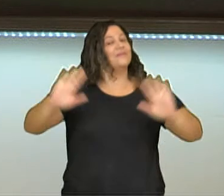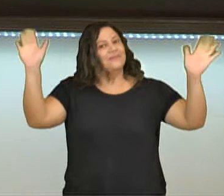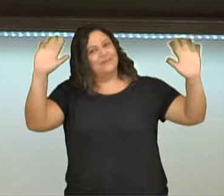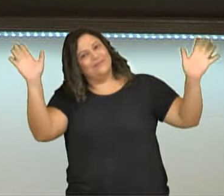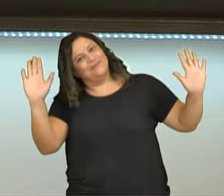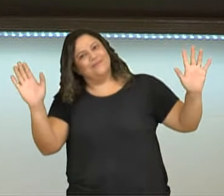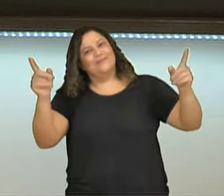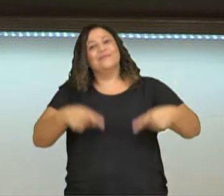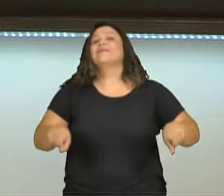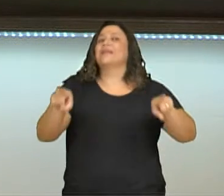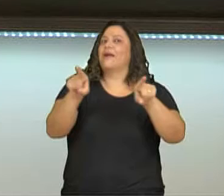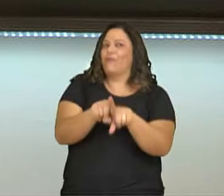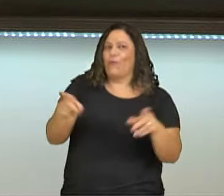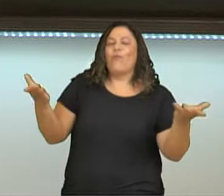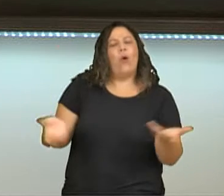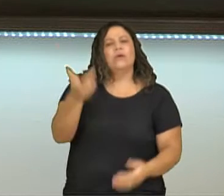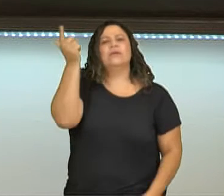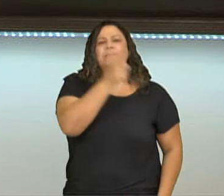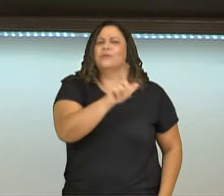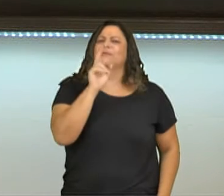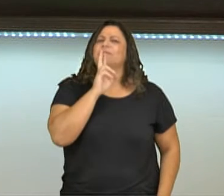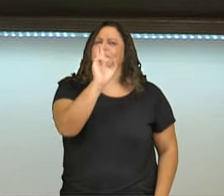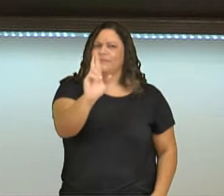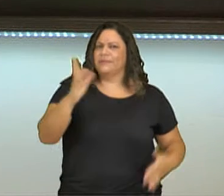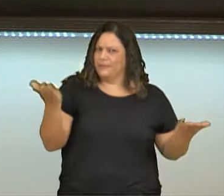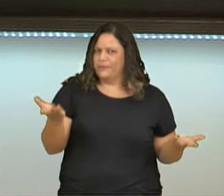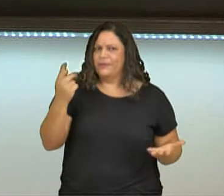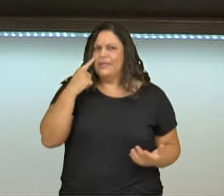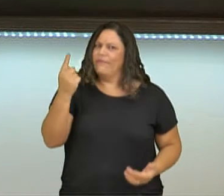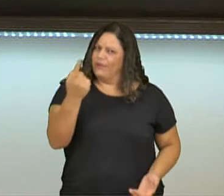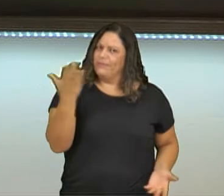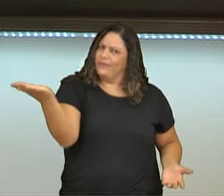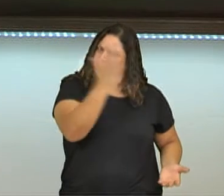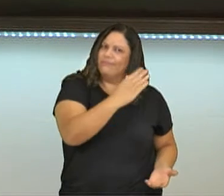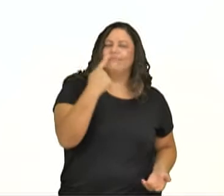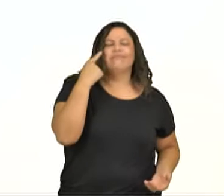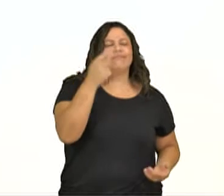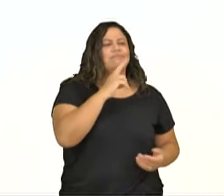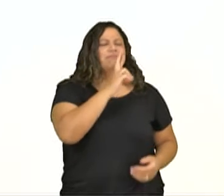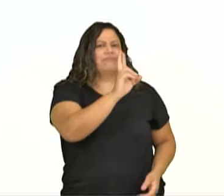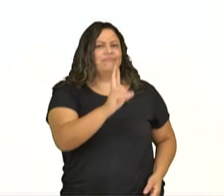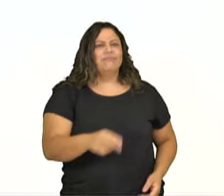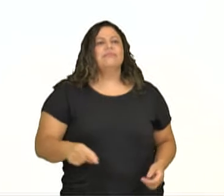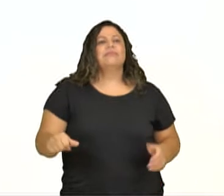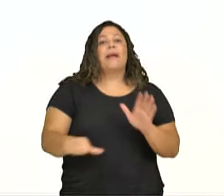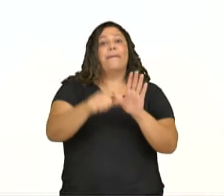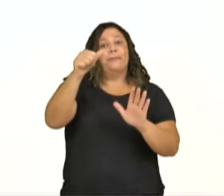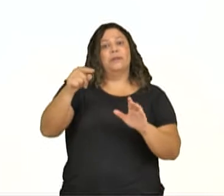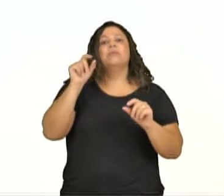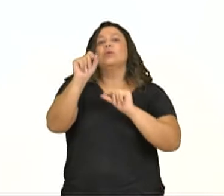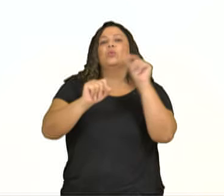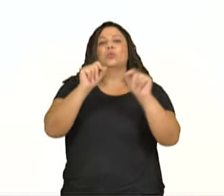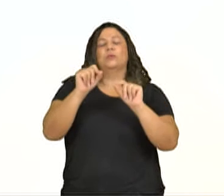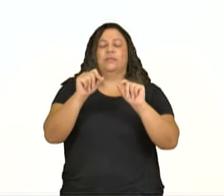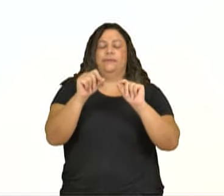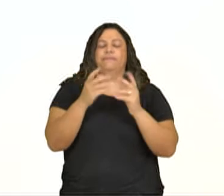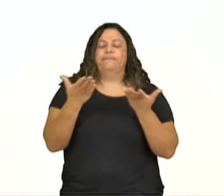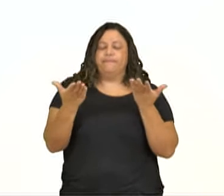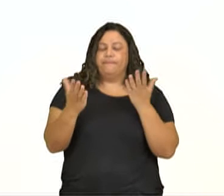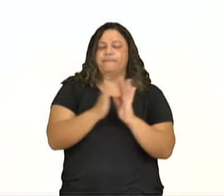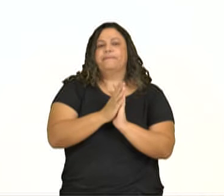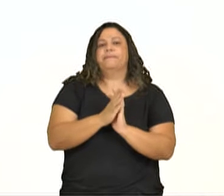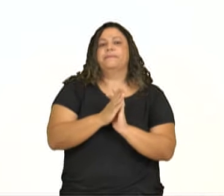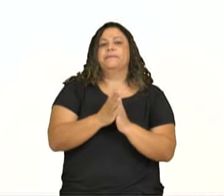Olá, estamos de volta. E aí, conseguiram resolver? Vamos lá, então? Primeira coisa que você tem que fazer, equação